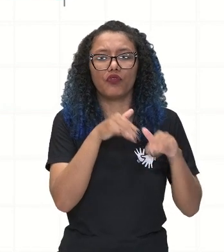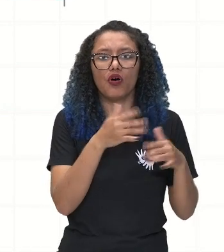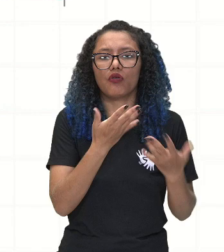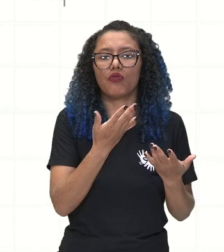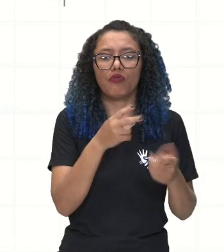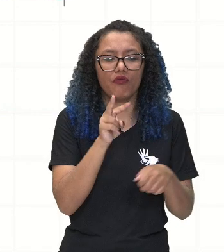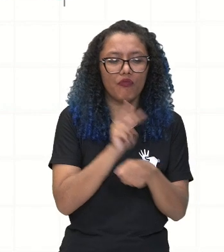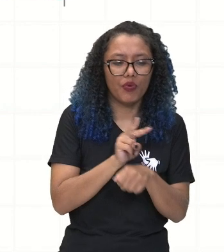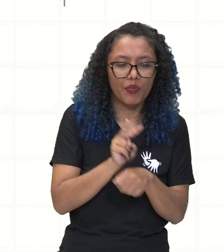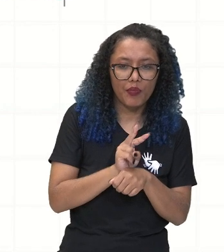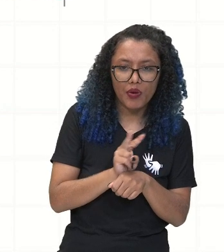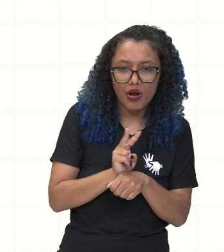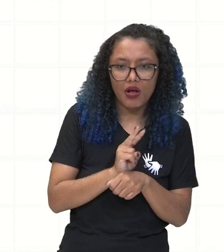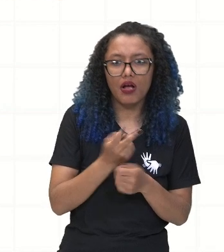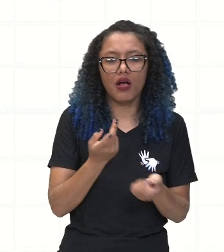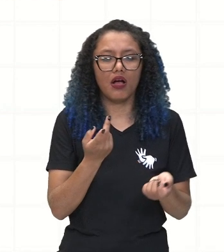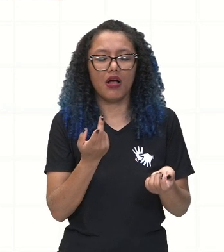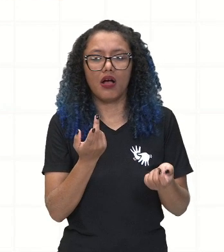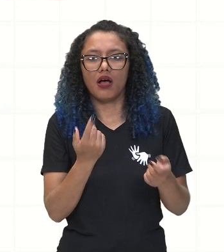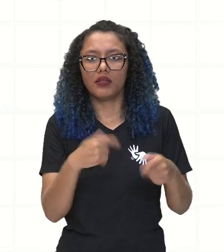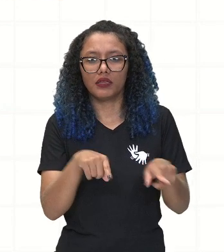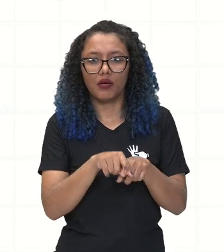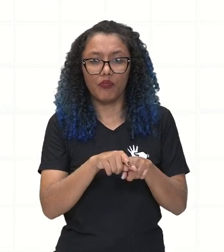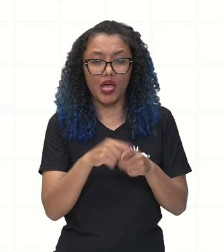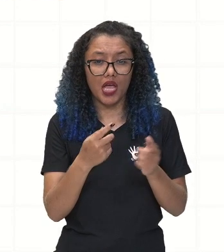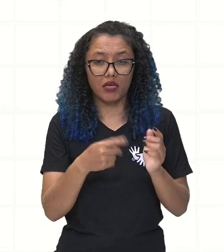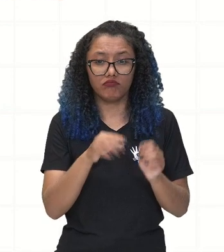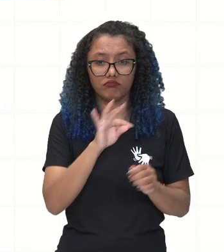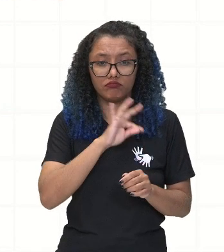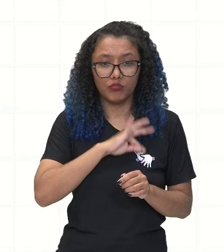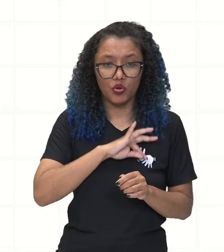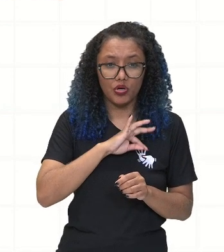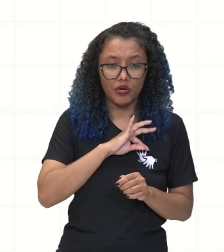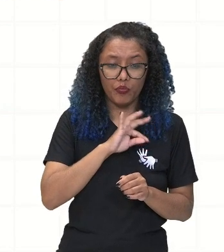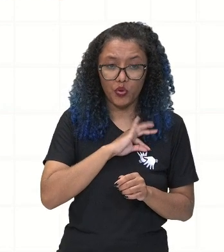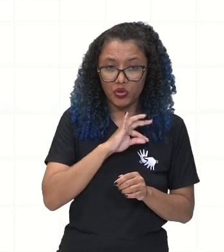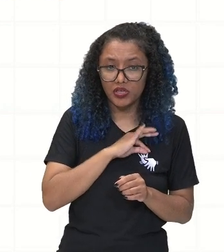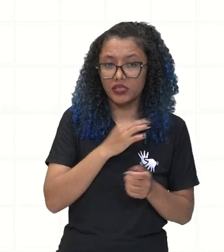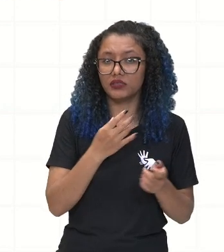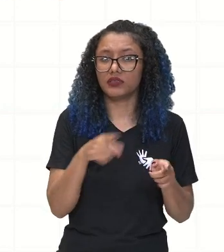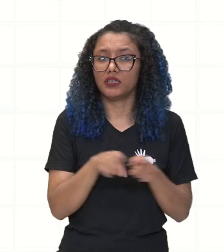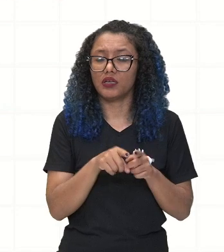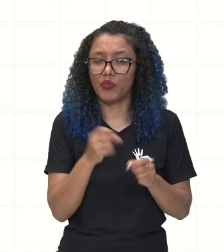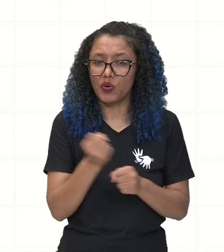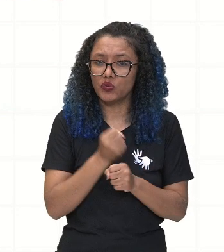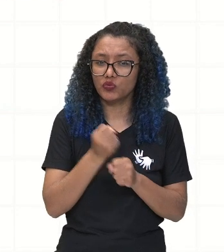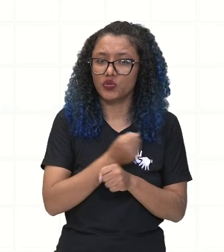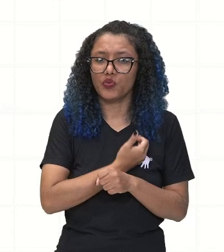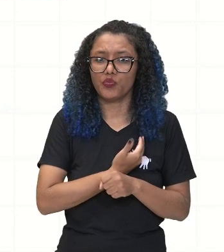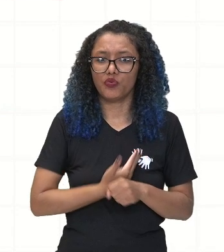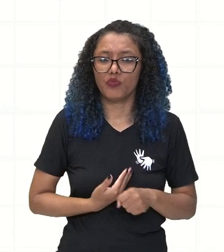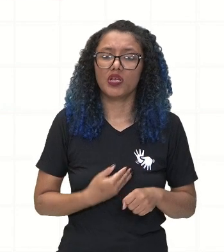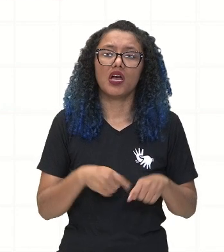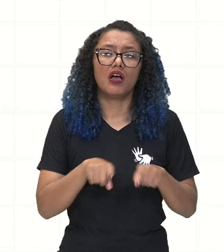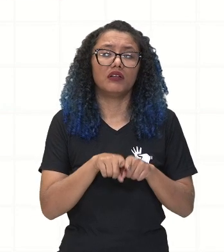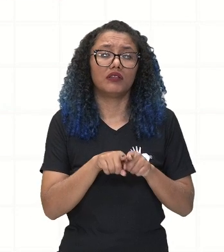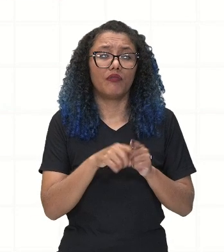de polícia, obras públicas e regulamentações urbanas. Eram